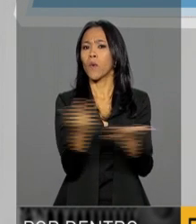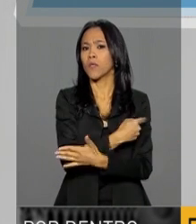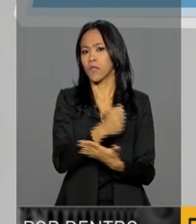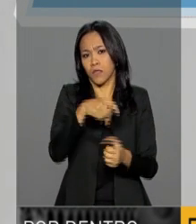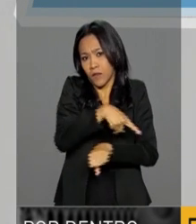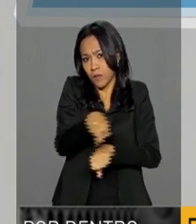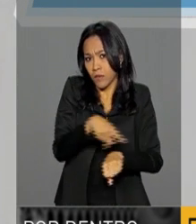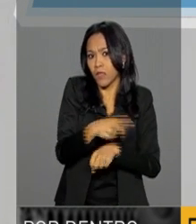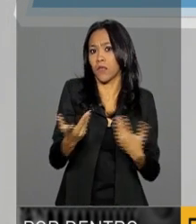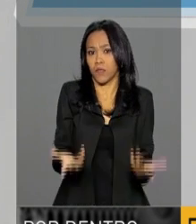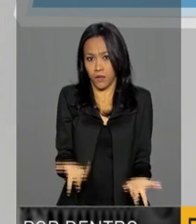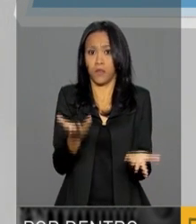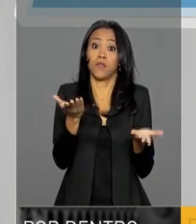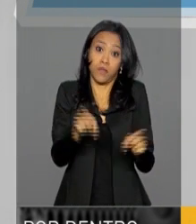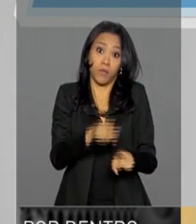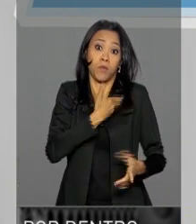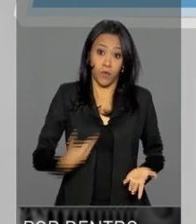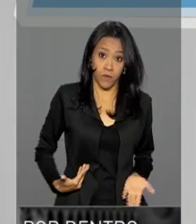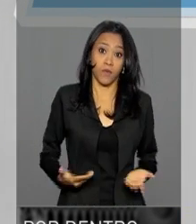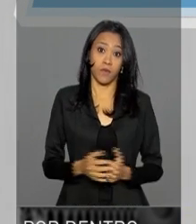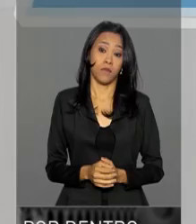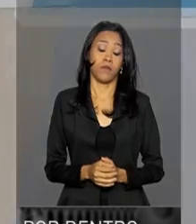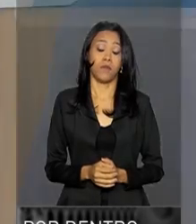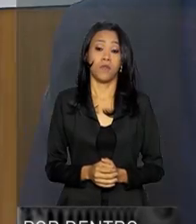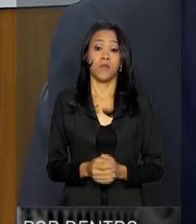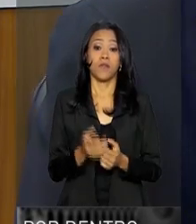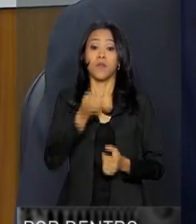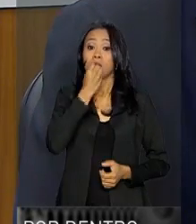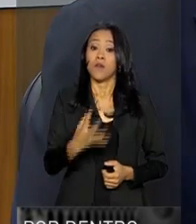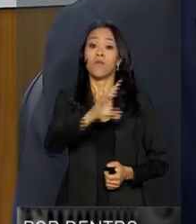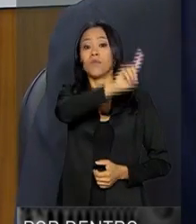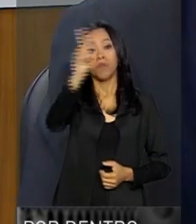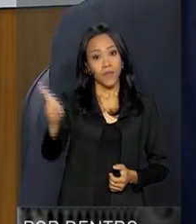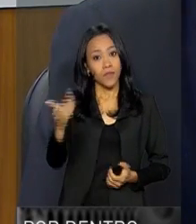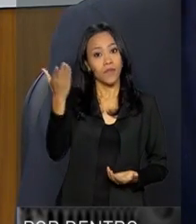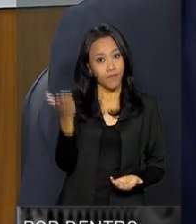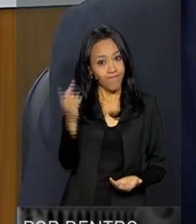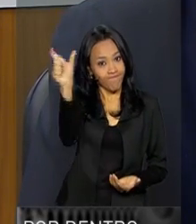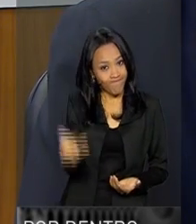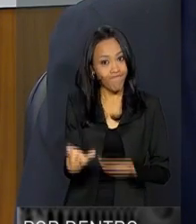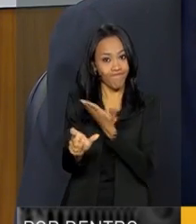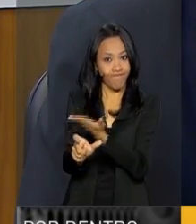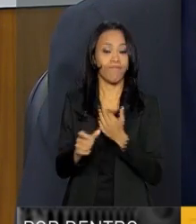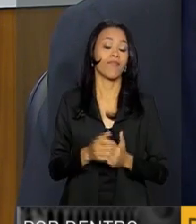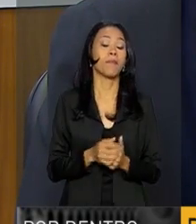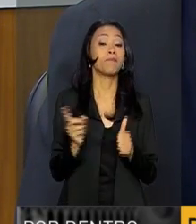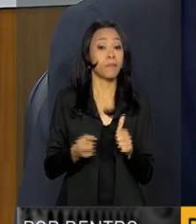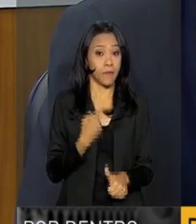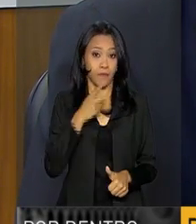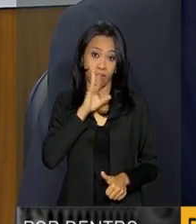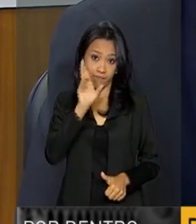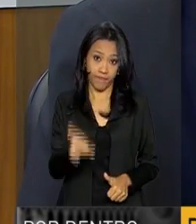cidadão e também para o governo bom-dia fátima em primeiro lugar eu acho que é muito importante a gente lembrar